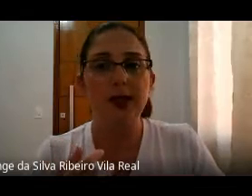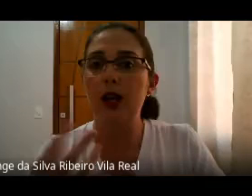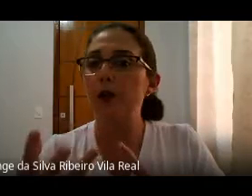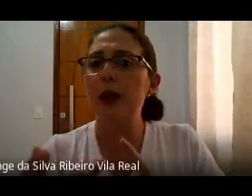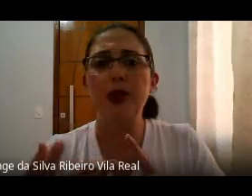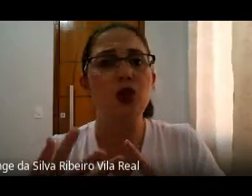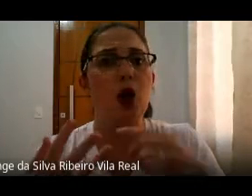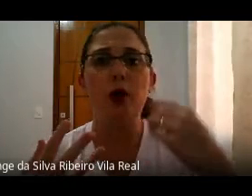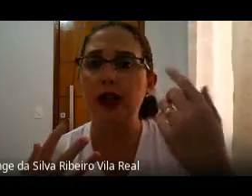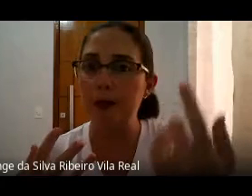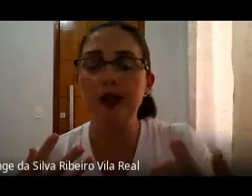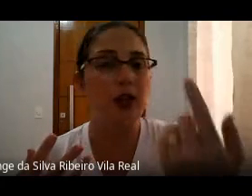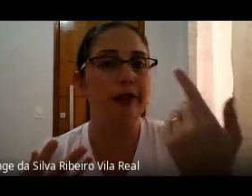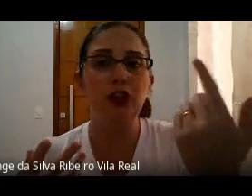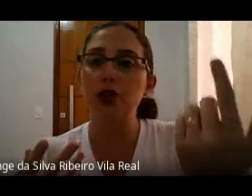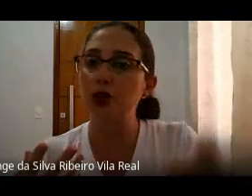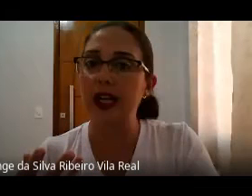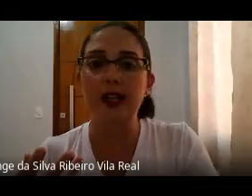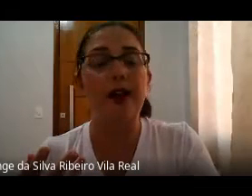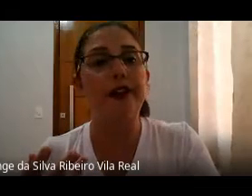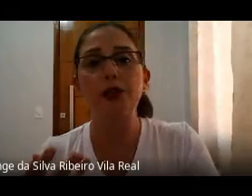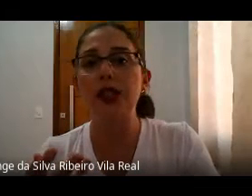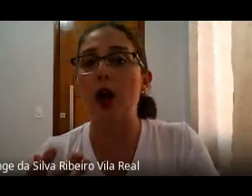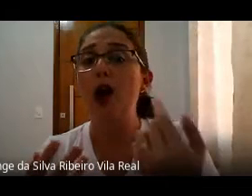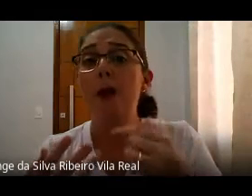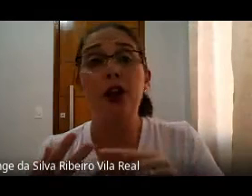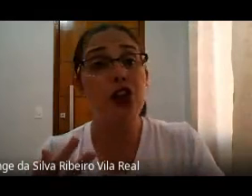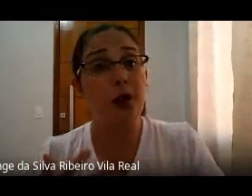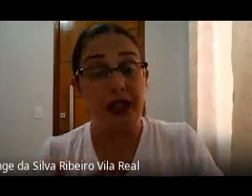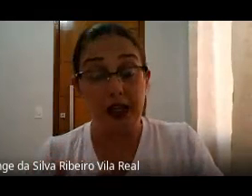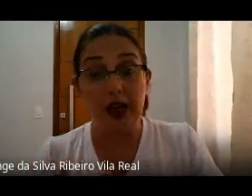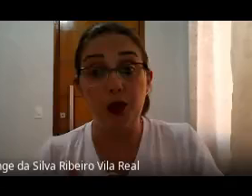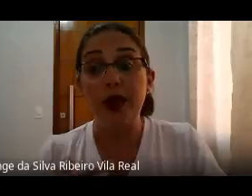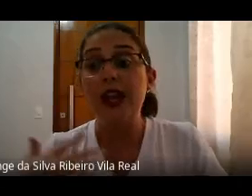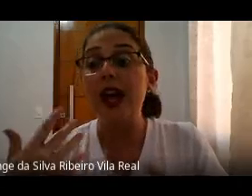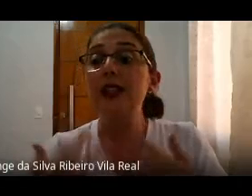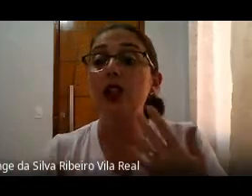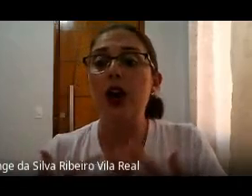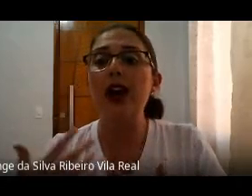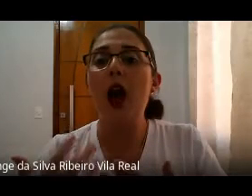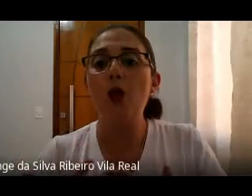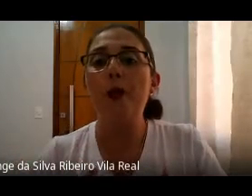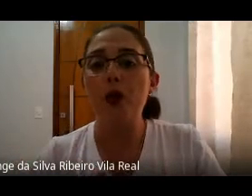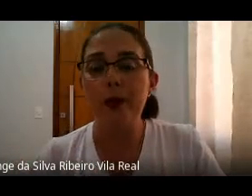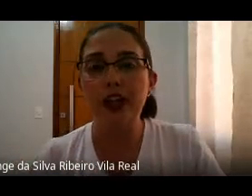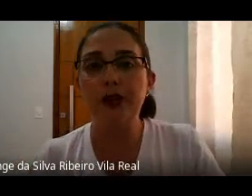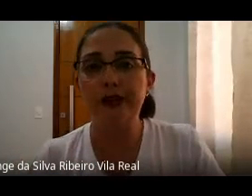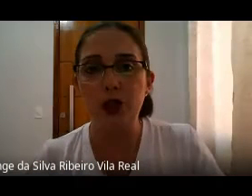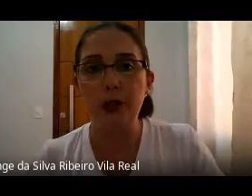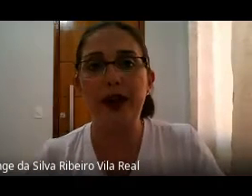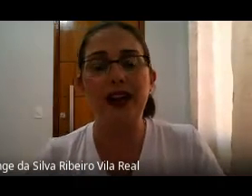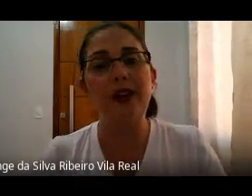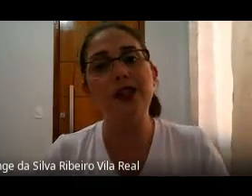prestar atenção. A pessoa que pode ser ouvinte ou surda que está vendo o sinal pode não entendê-lo, e aí se torna algo um pouco